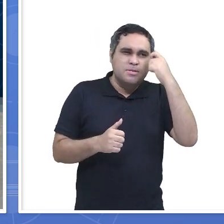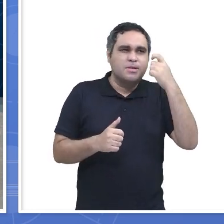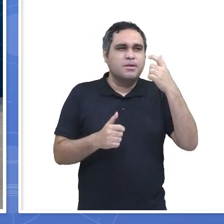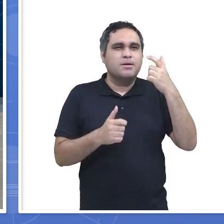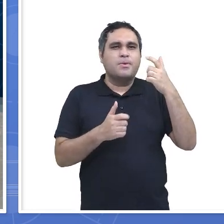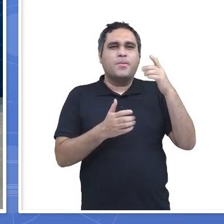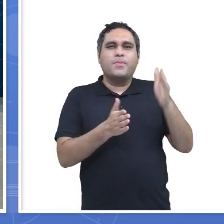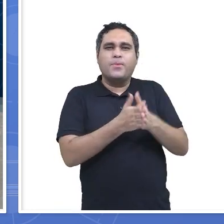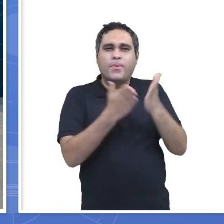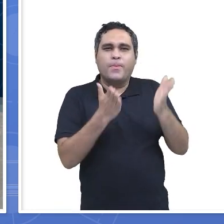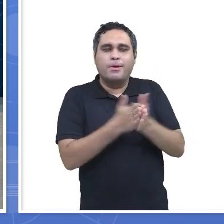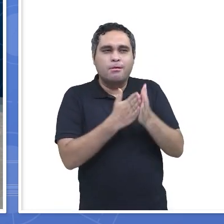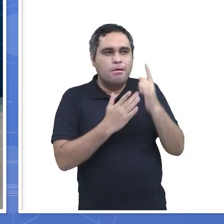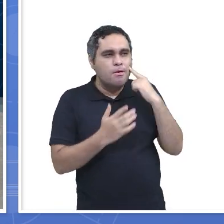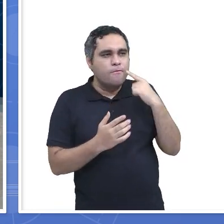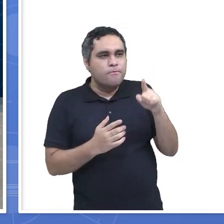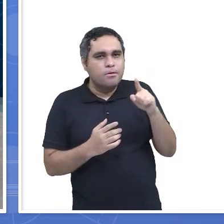Unidos.